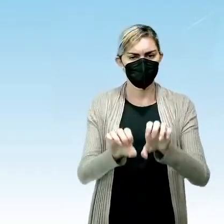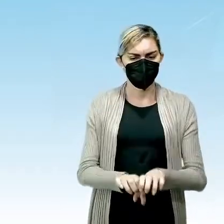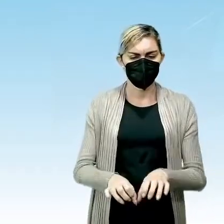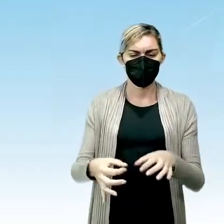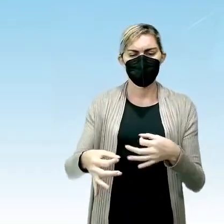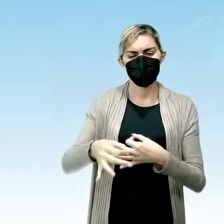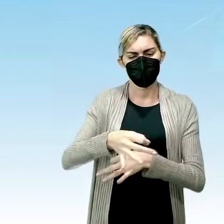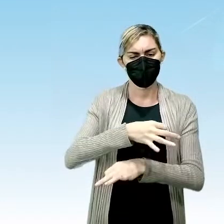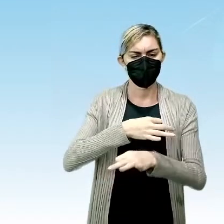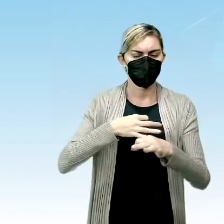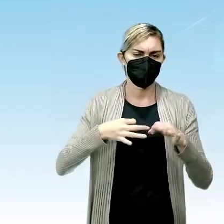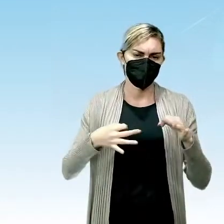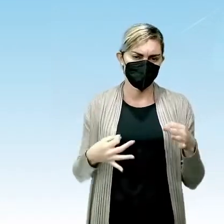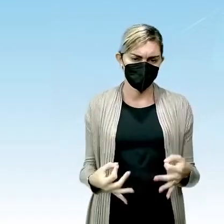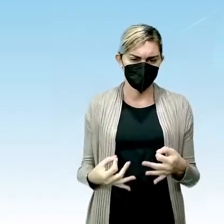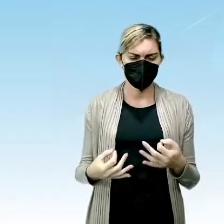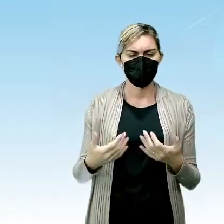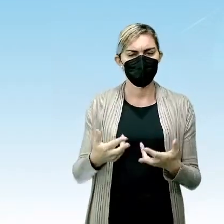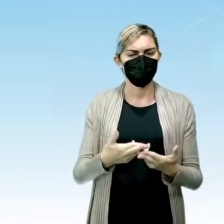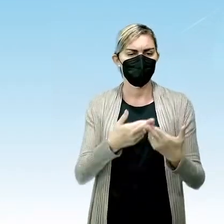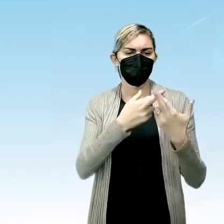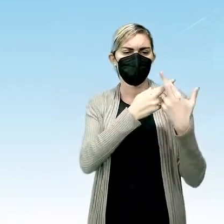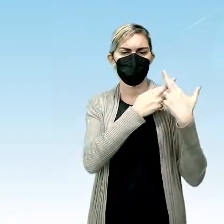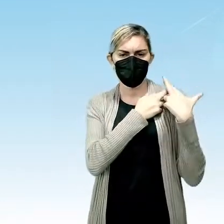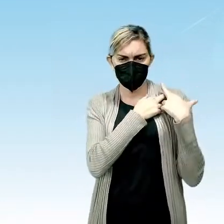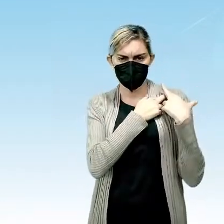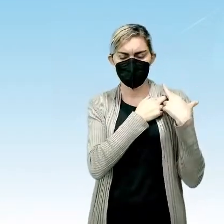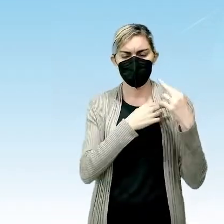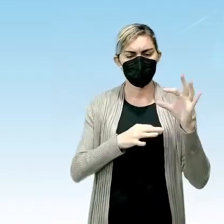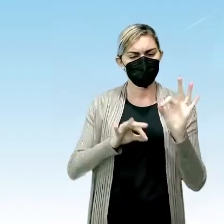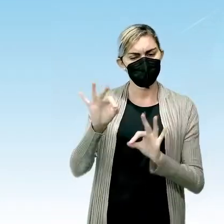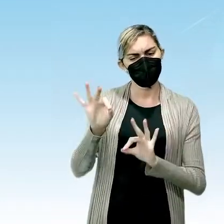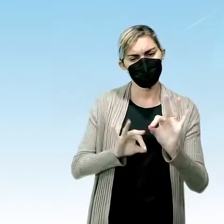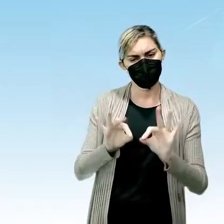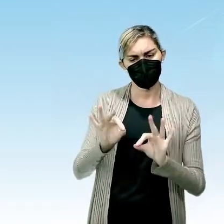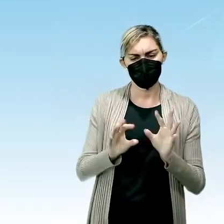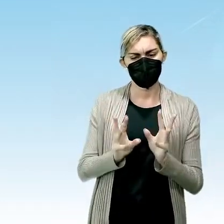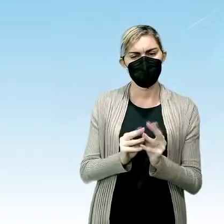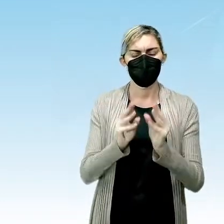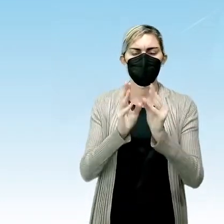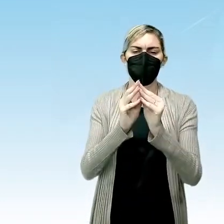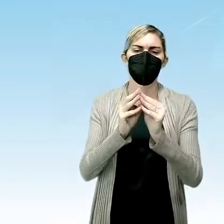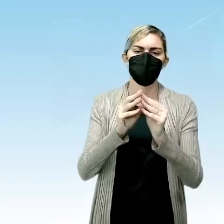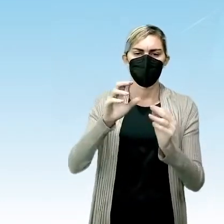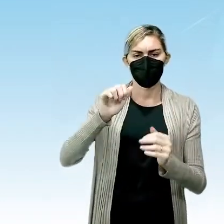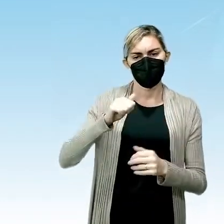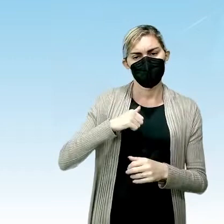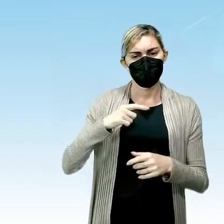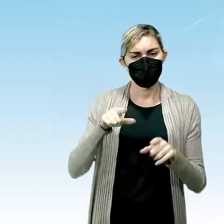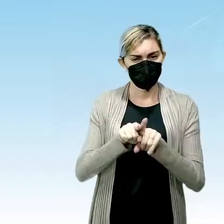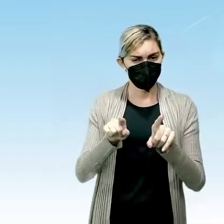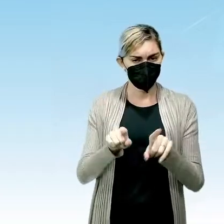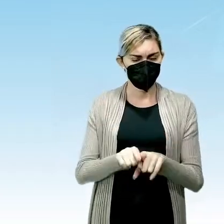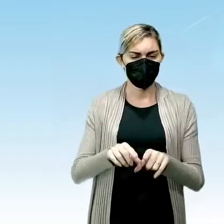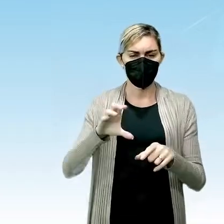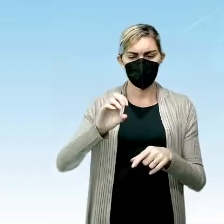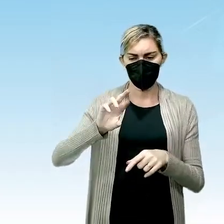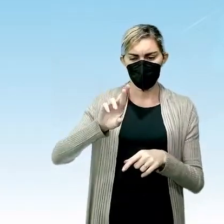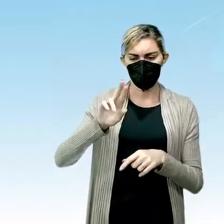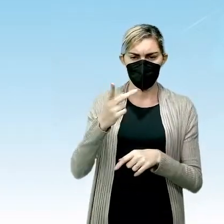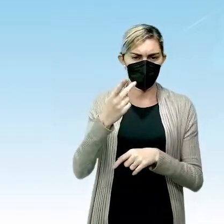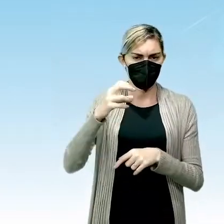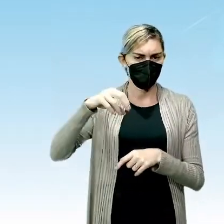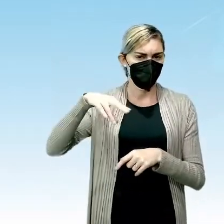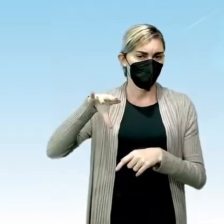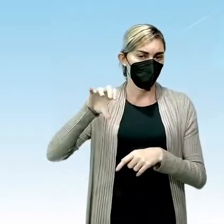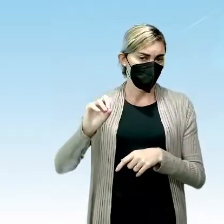sendo ainda responsáveis pela constituição de anticorpos, também de hormônios. Por